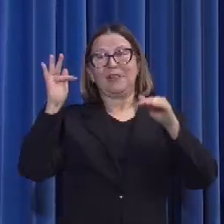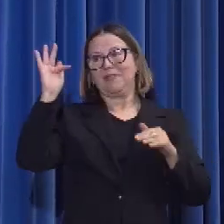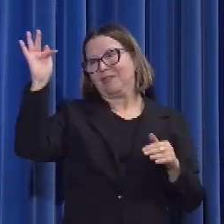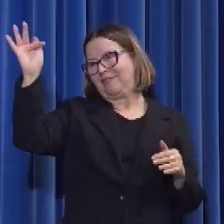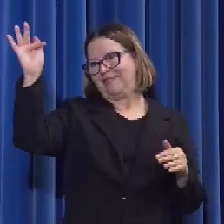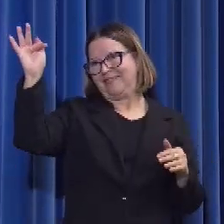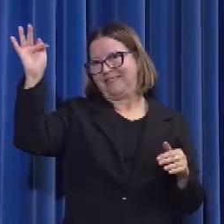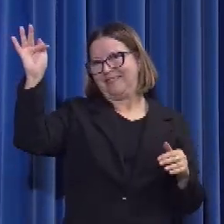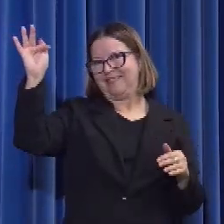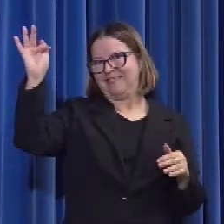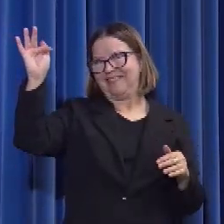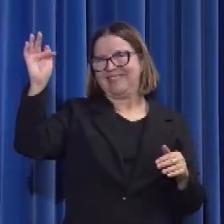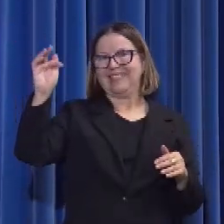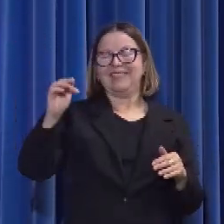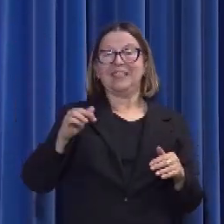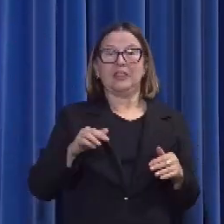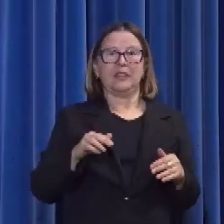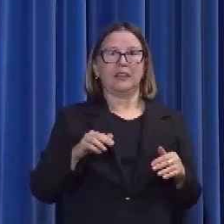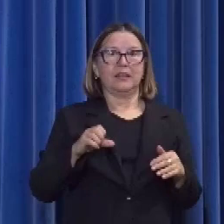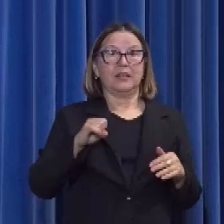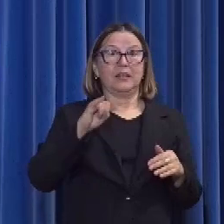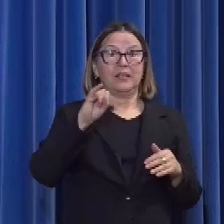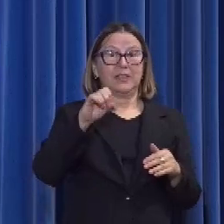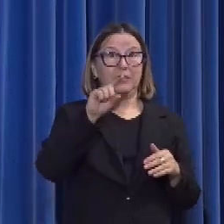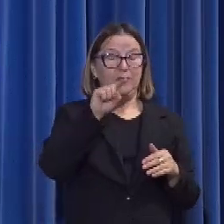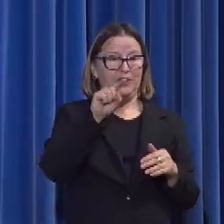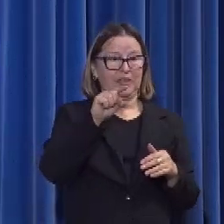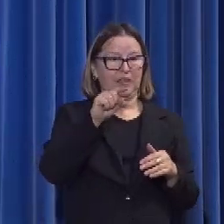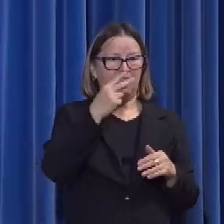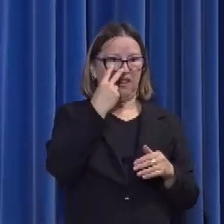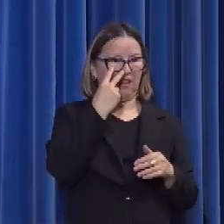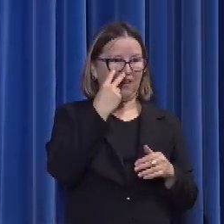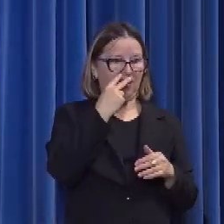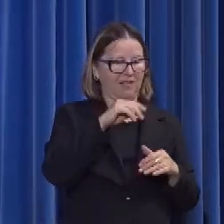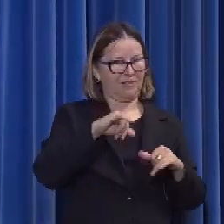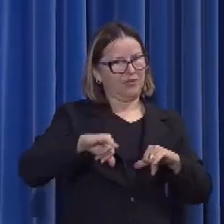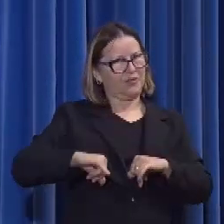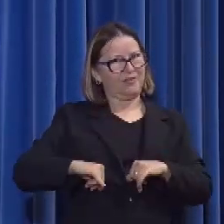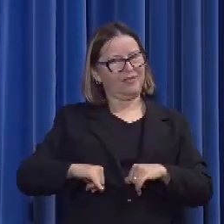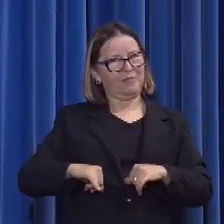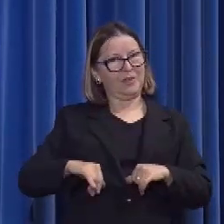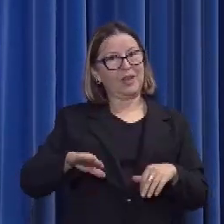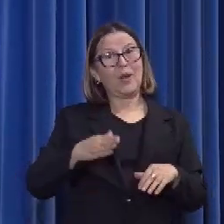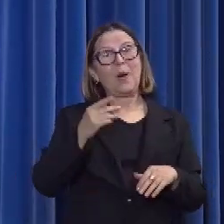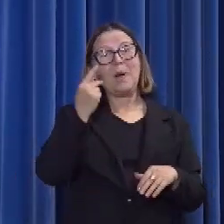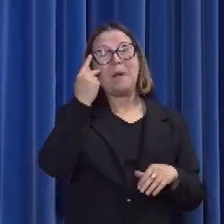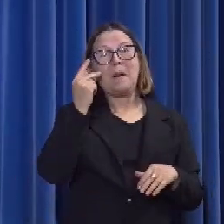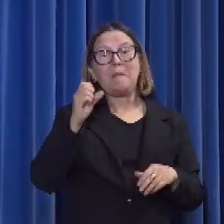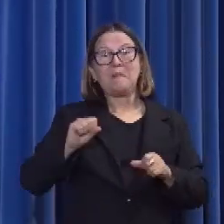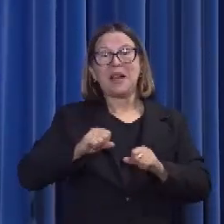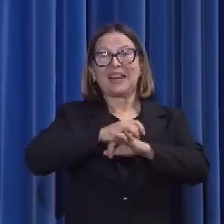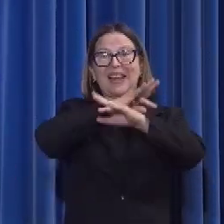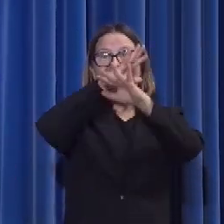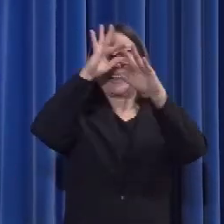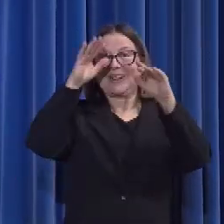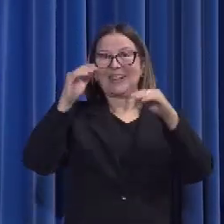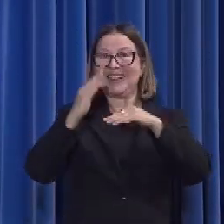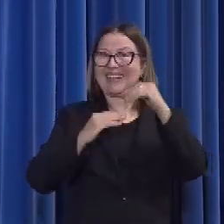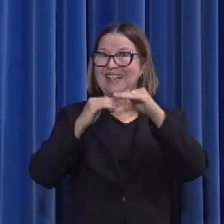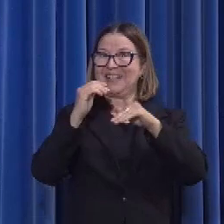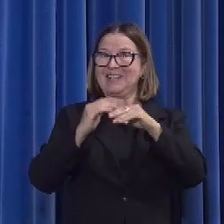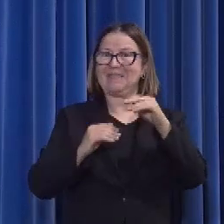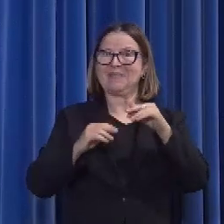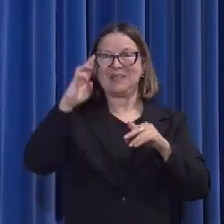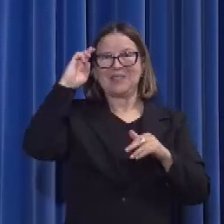quando você olha para o sofrimento e você olha para a glória, por aquilo que o Senhor fez, eu fico pensando